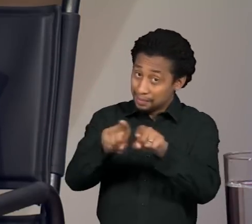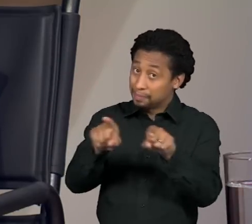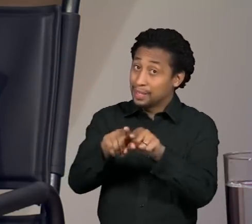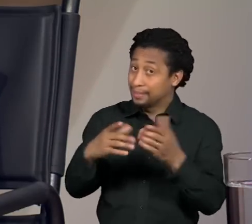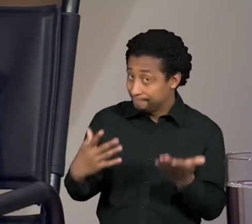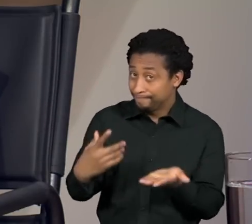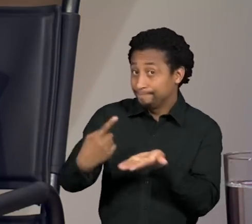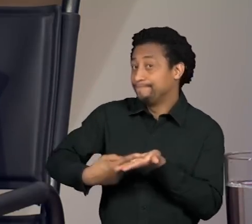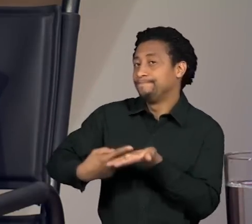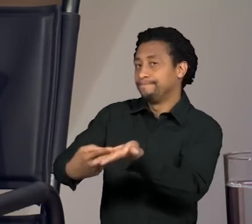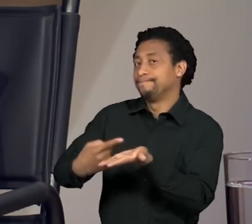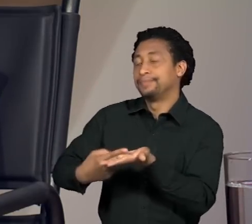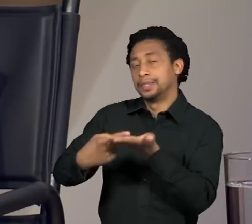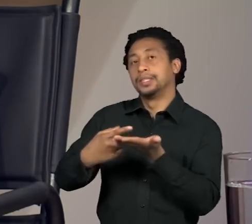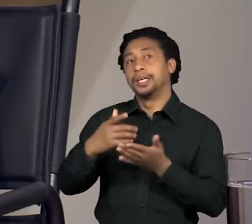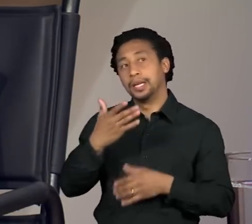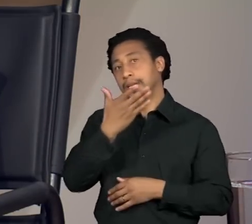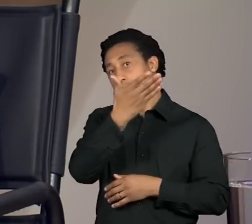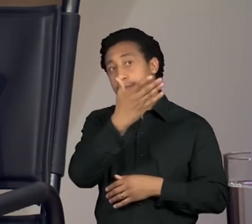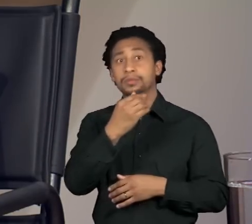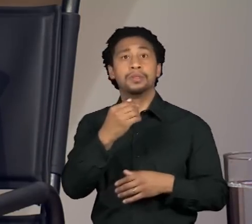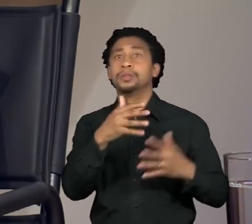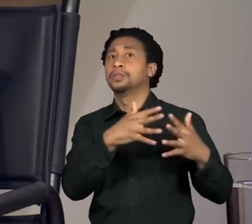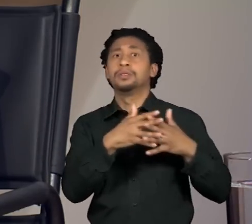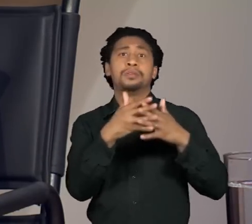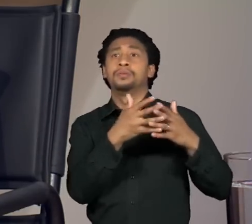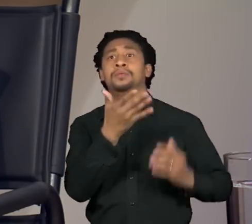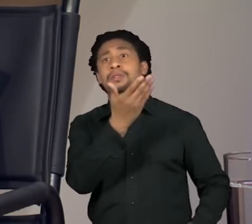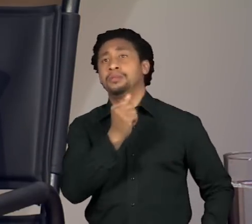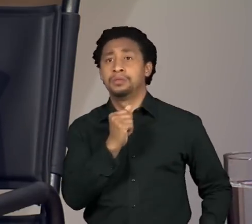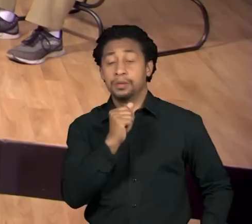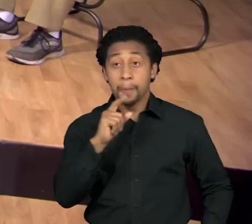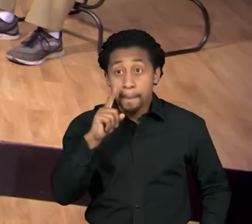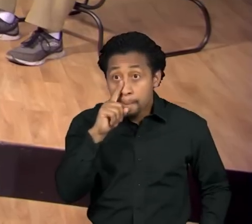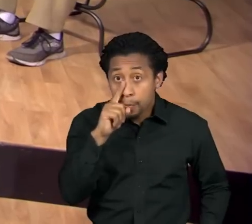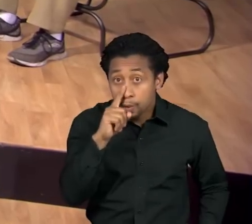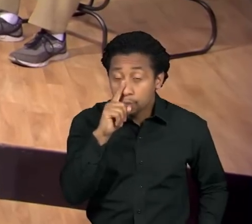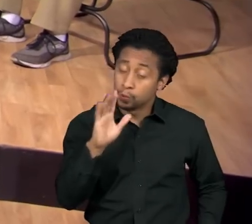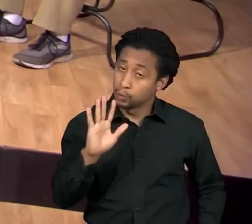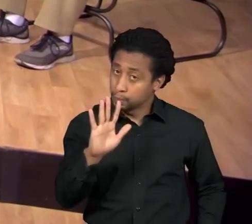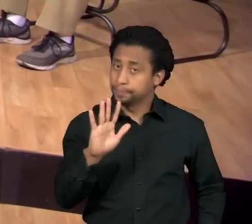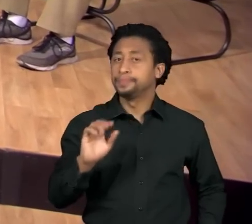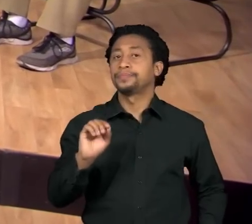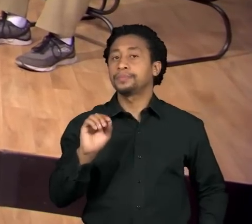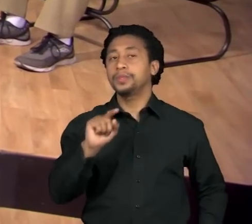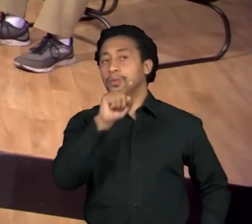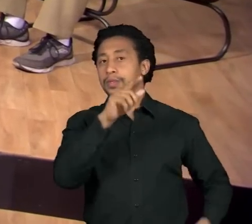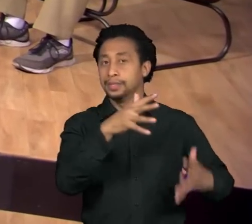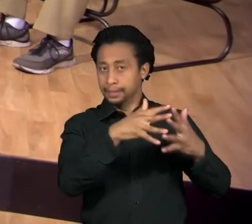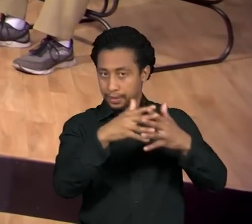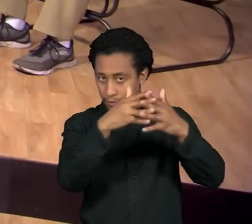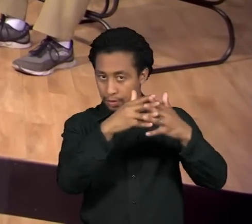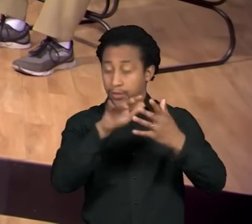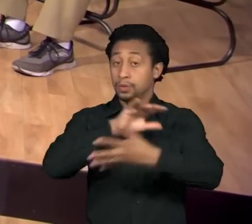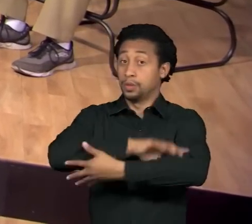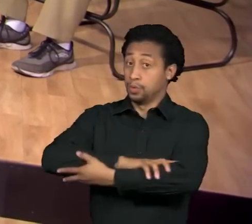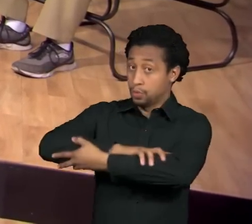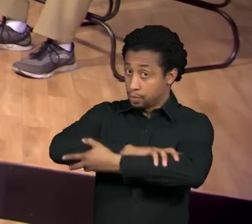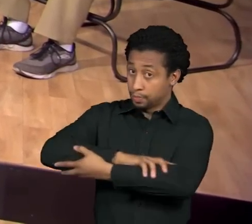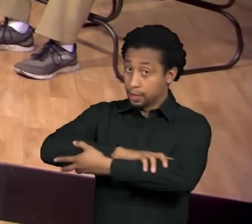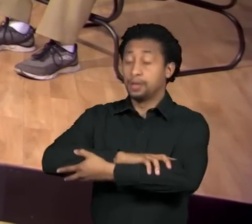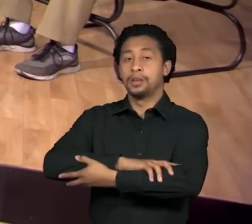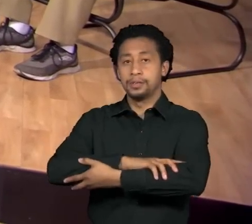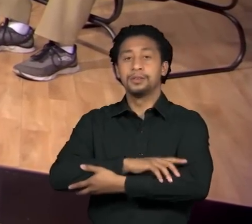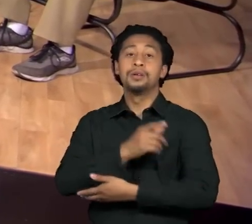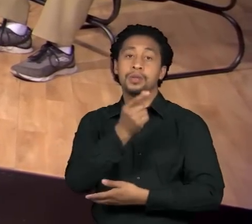com os Estados Unidos. Então, apesar de todos os riscos, nós temos uma situação na qual os Estados Unidos e a União Europeia alimentam